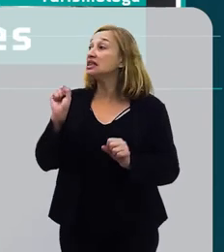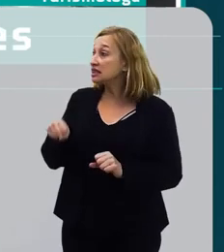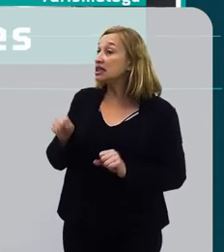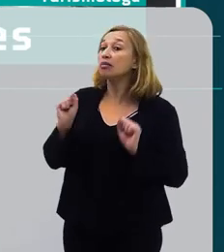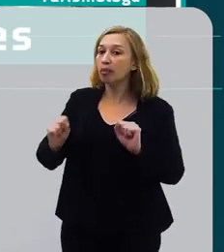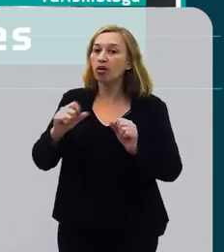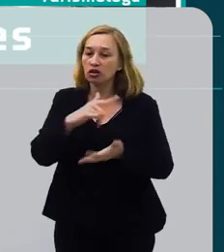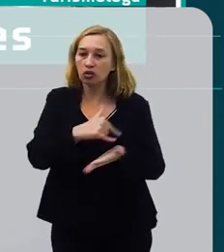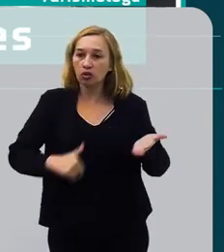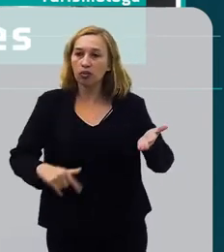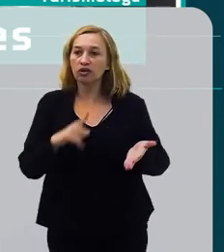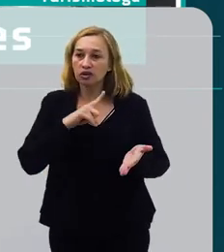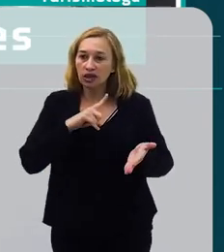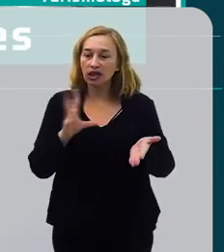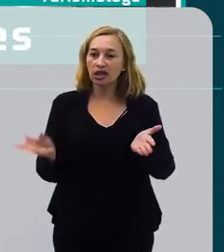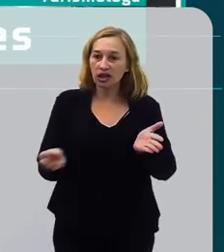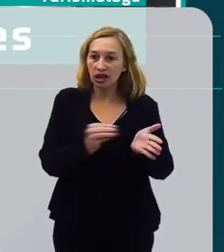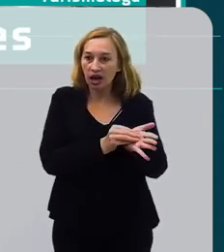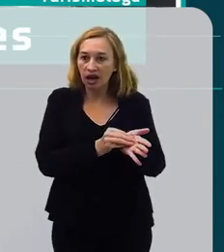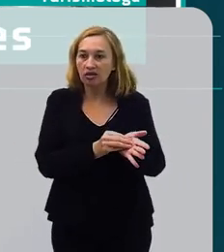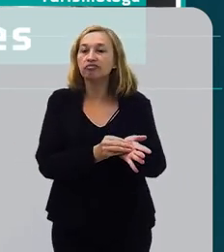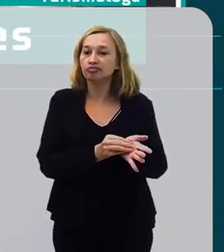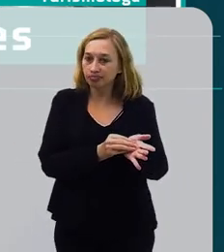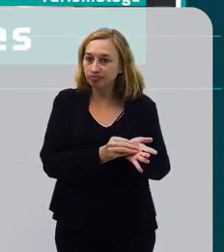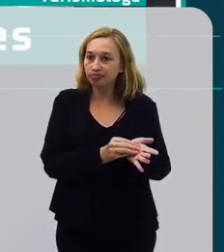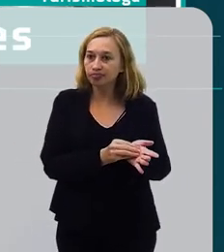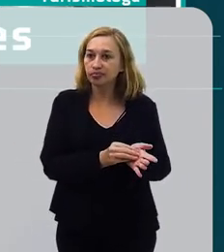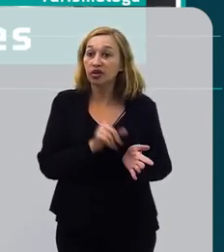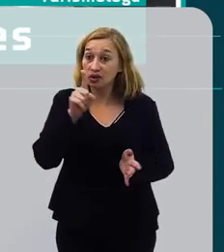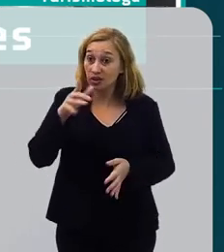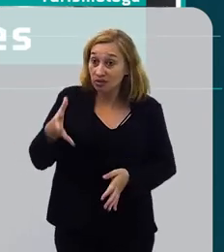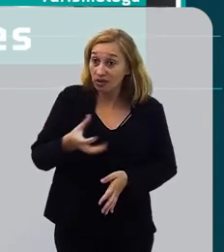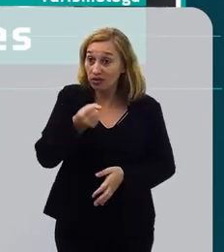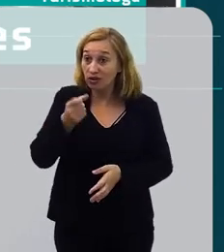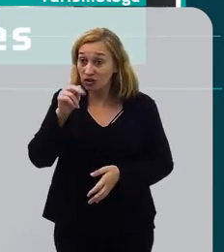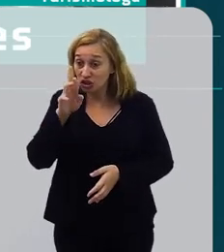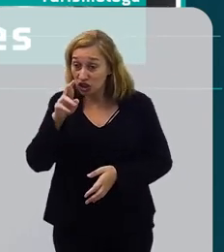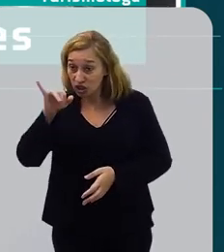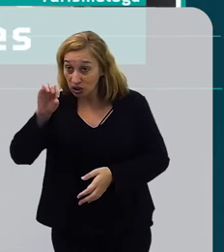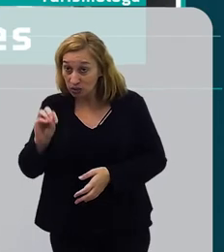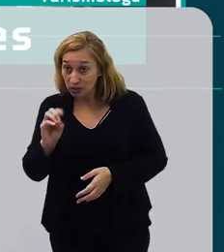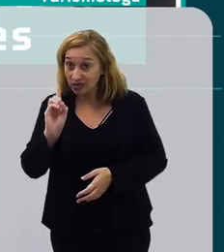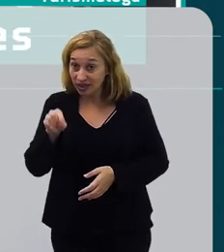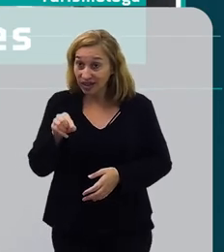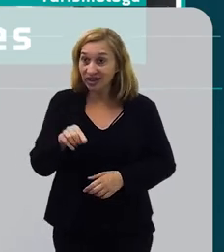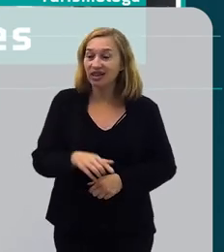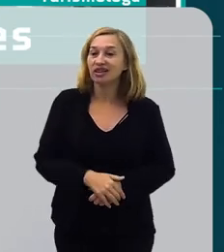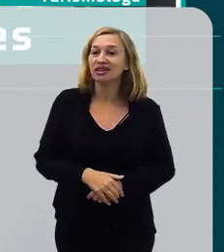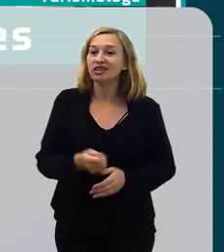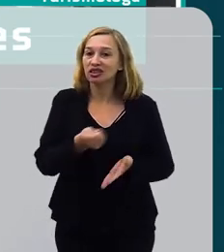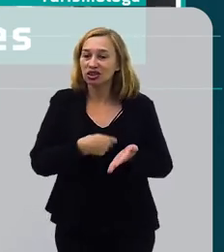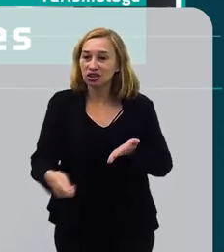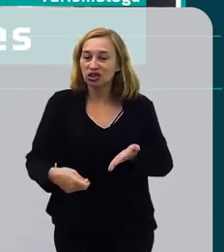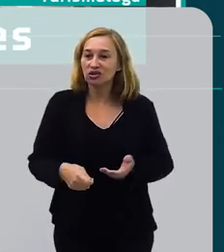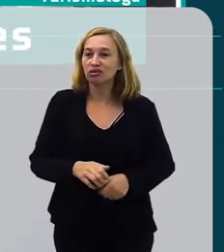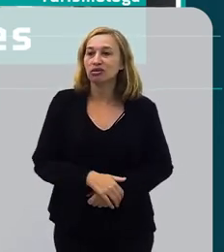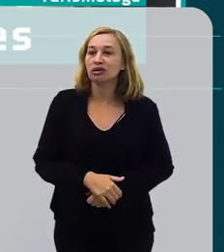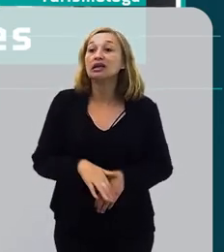Isso, e isso aí pode você vir na documentação. pode, e aí você me salvou, porque é o gênero que está lá,